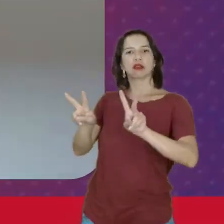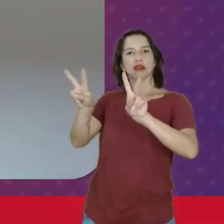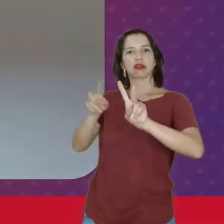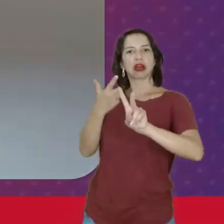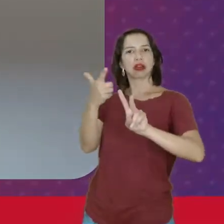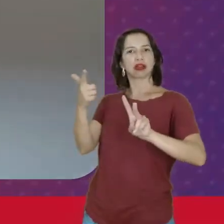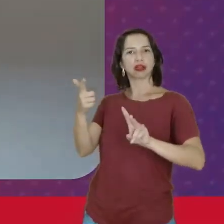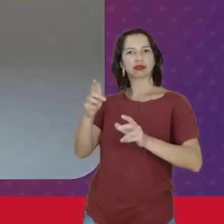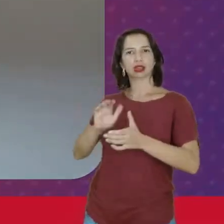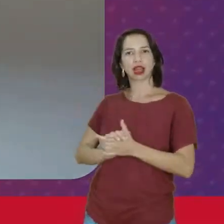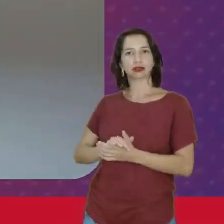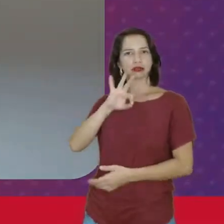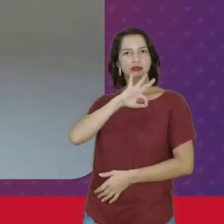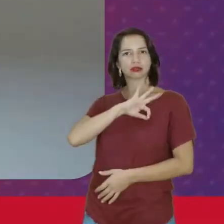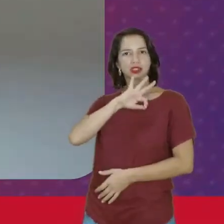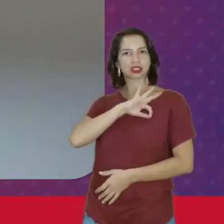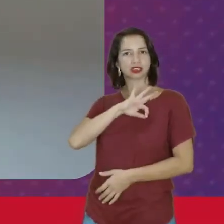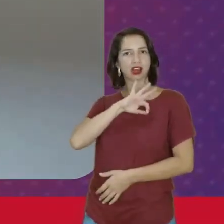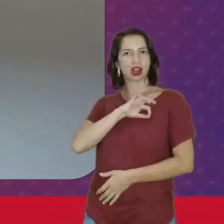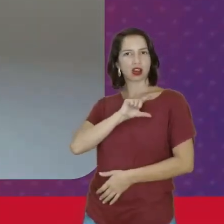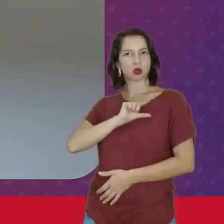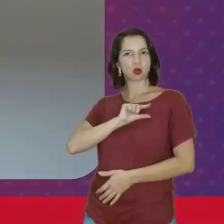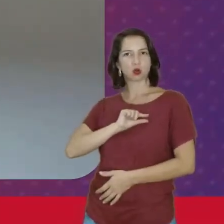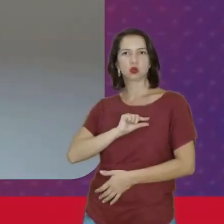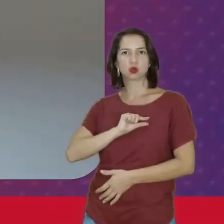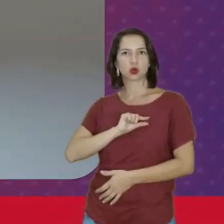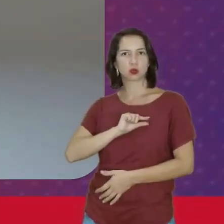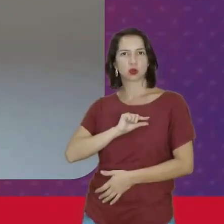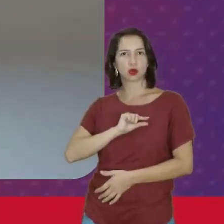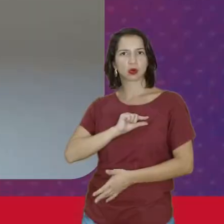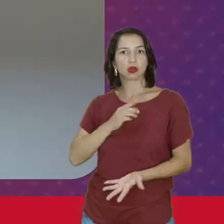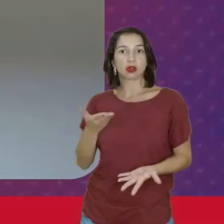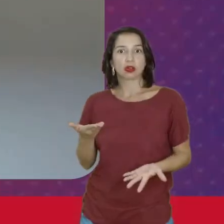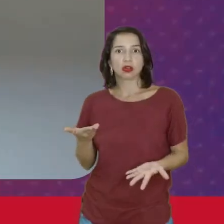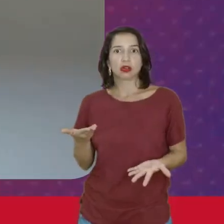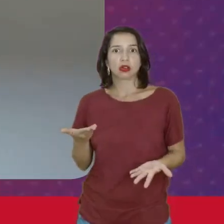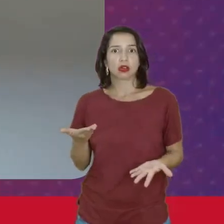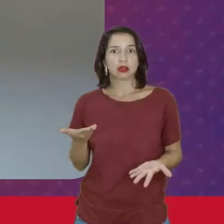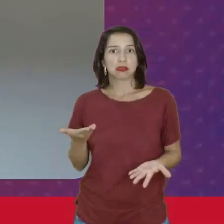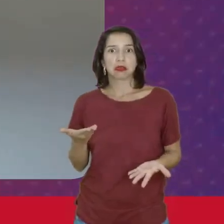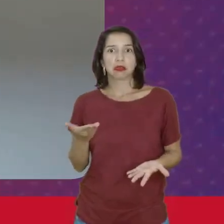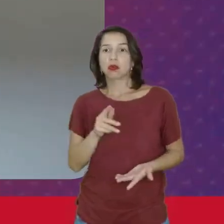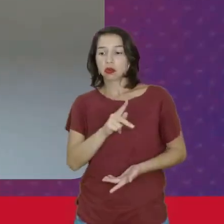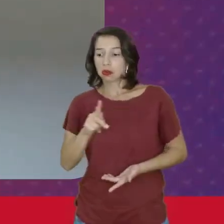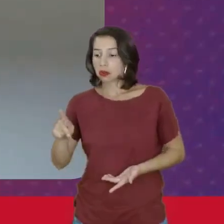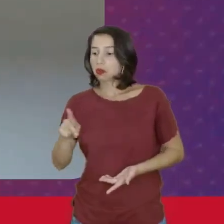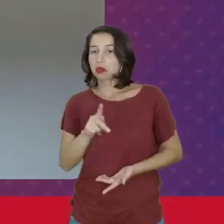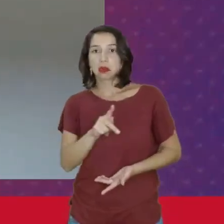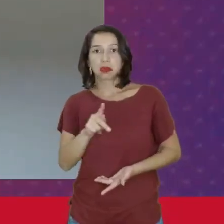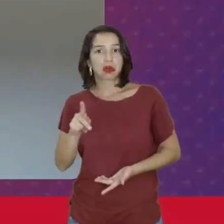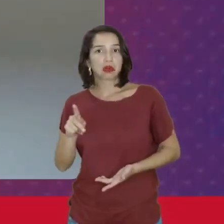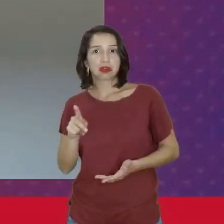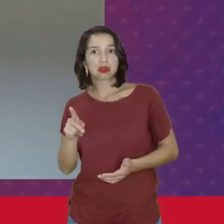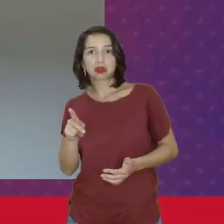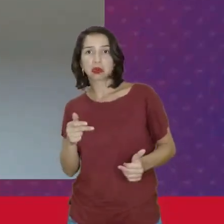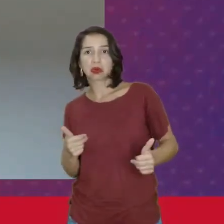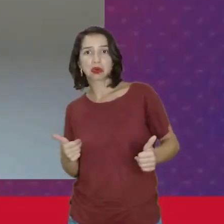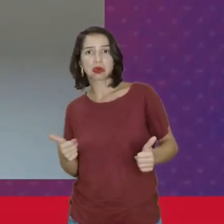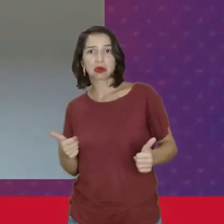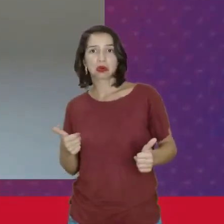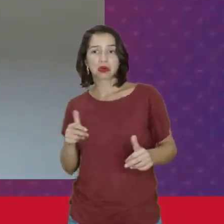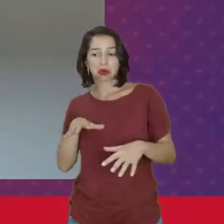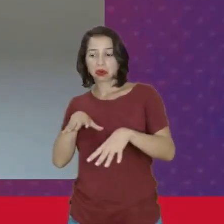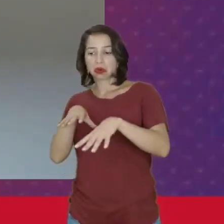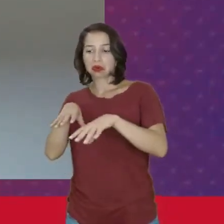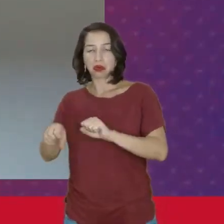nós não estamos conseguindo repor esse profissional. Cada vez mais, se não